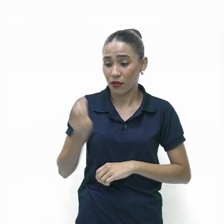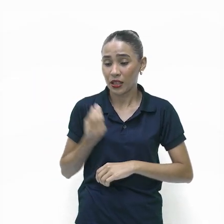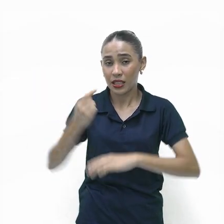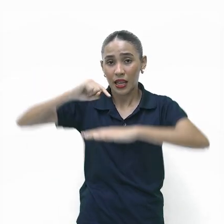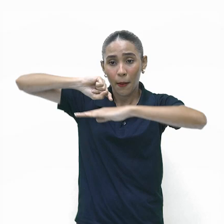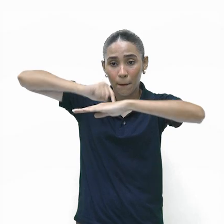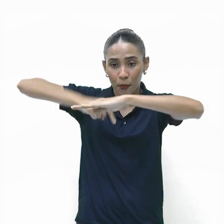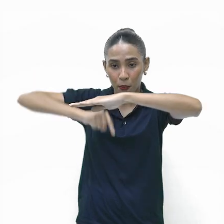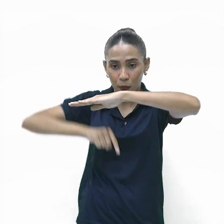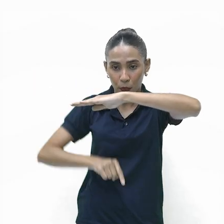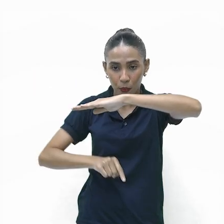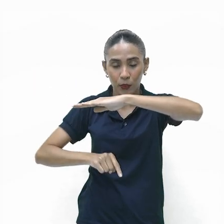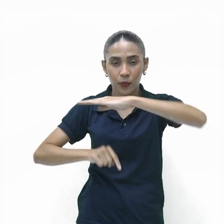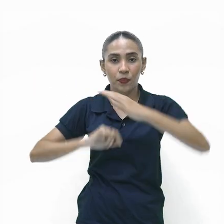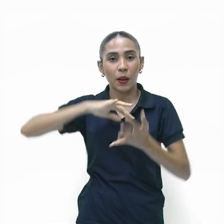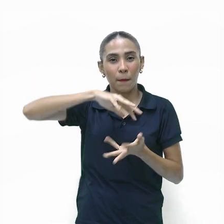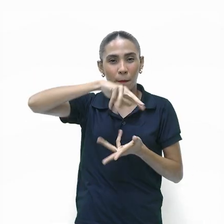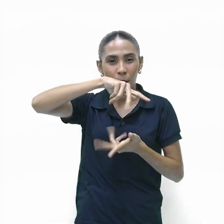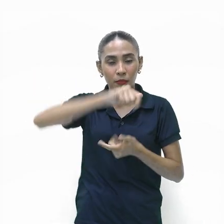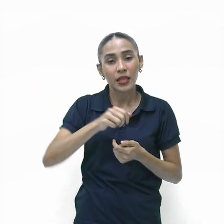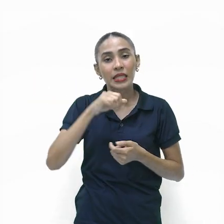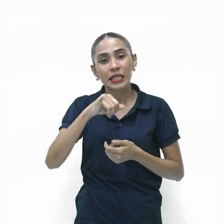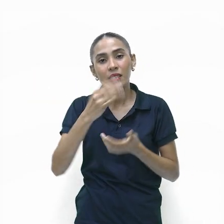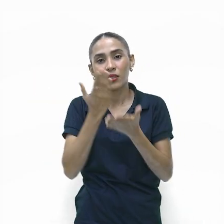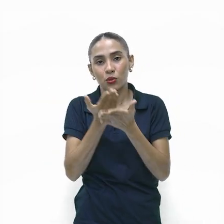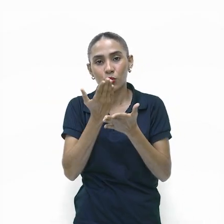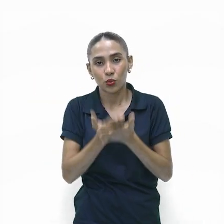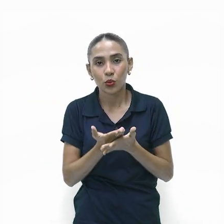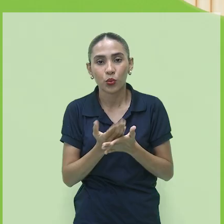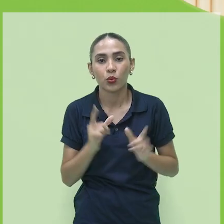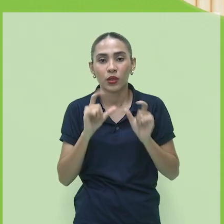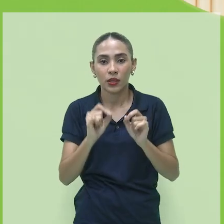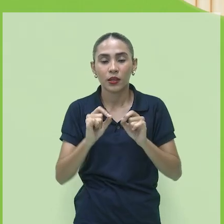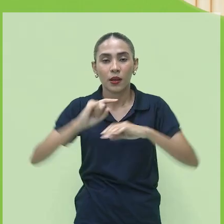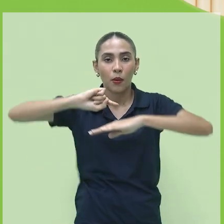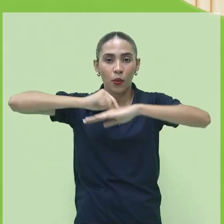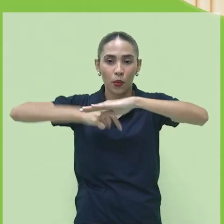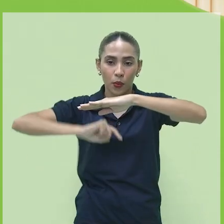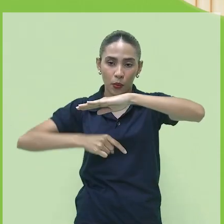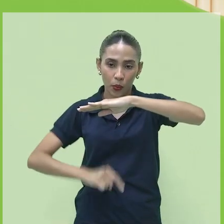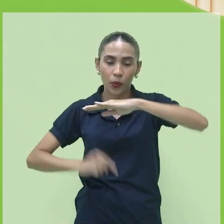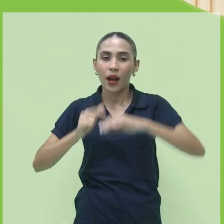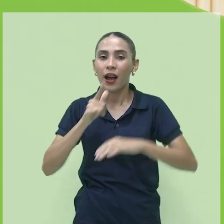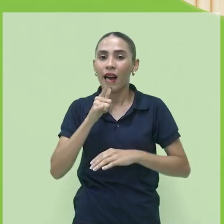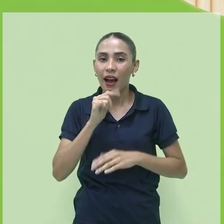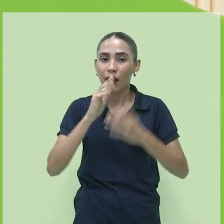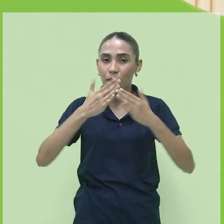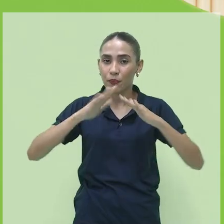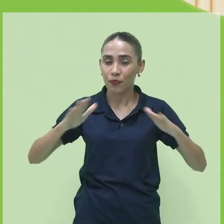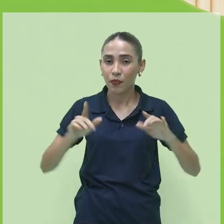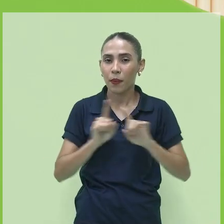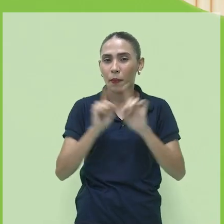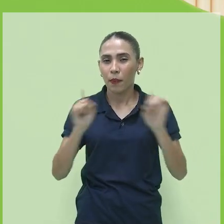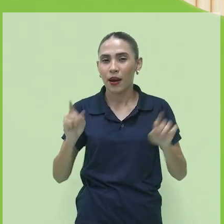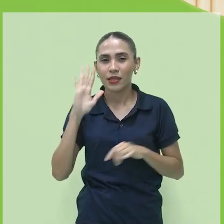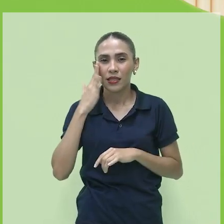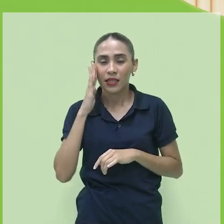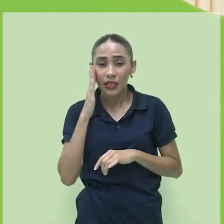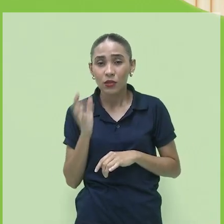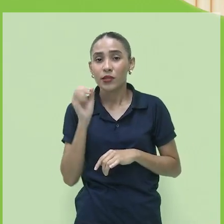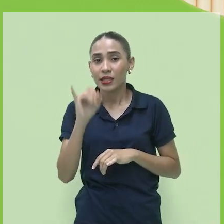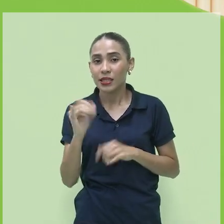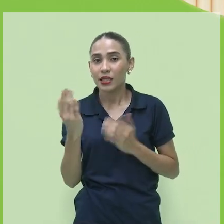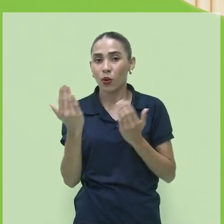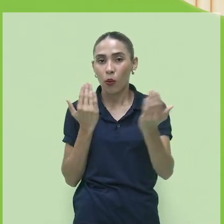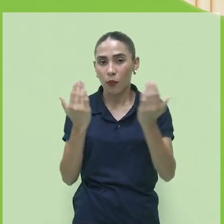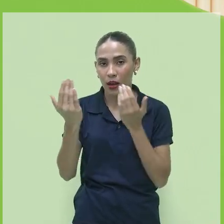abaixo aí da superfície desse planeta, fazendo estudo justamente das profundezas do oceano. Entendam, fazendo